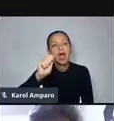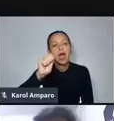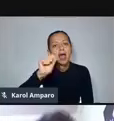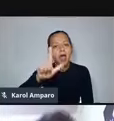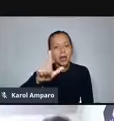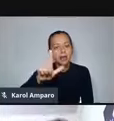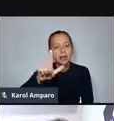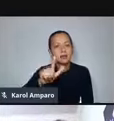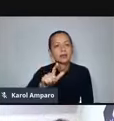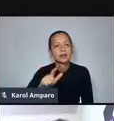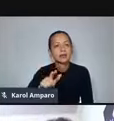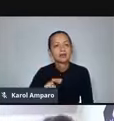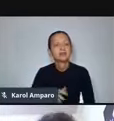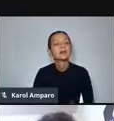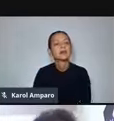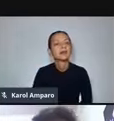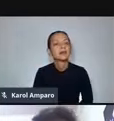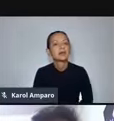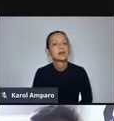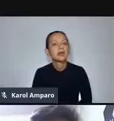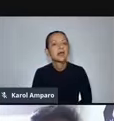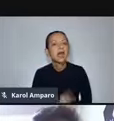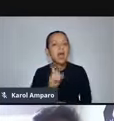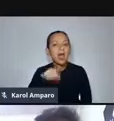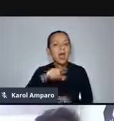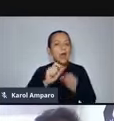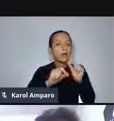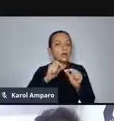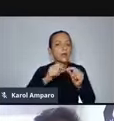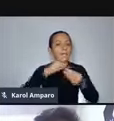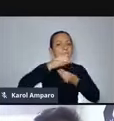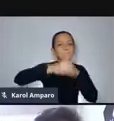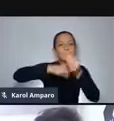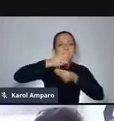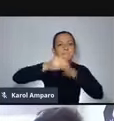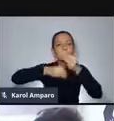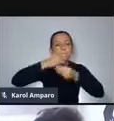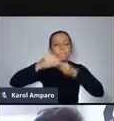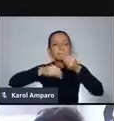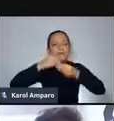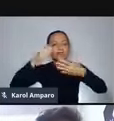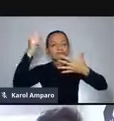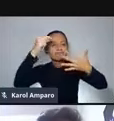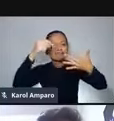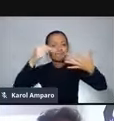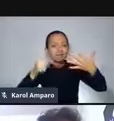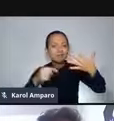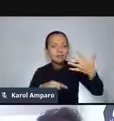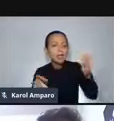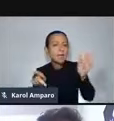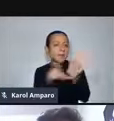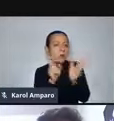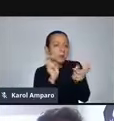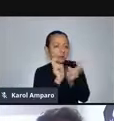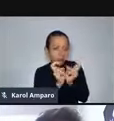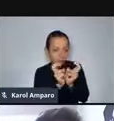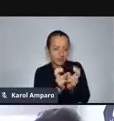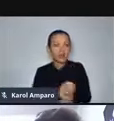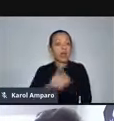Tresseral. Tresseral é uma mistura de elementos da capoeira,